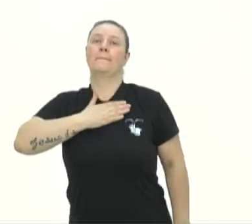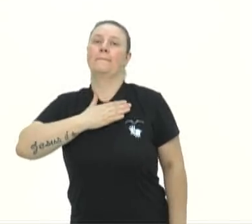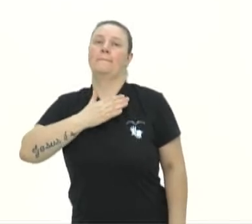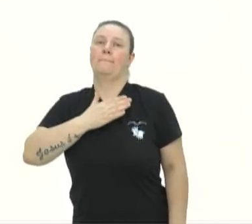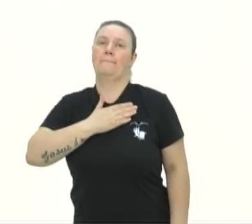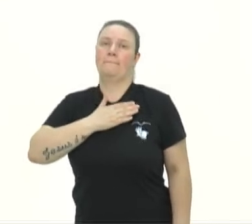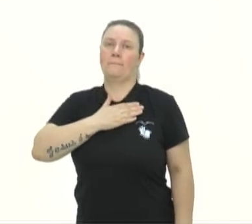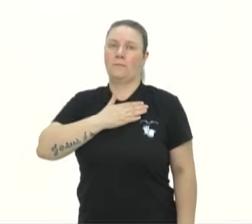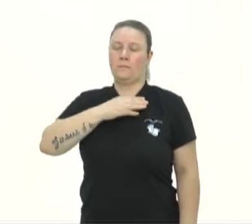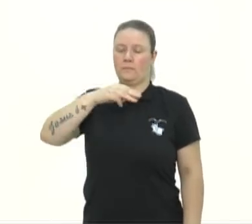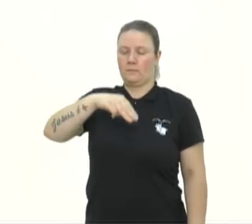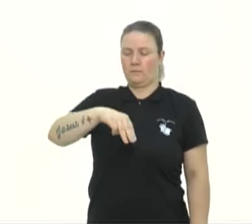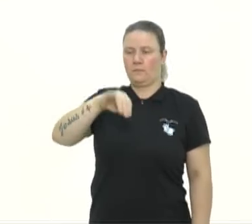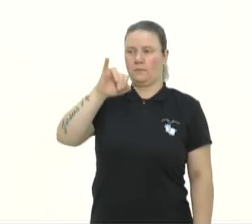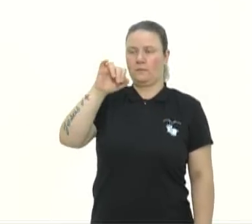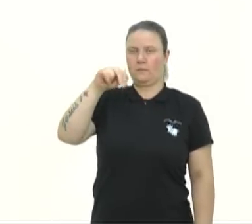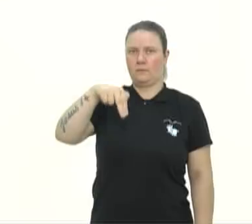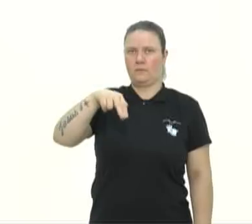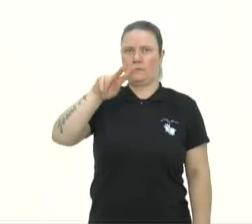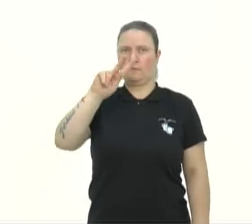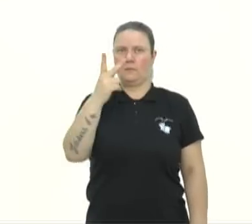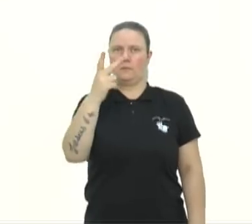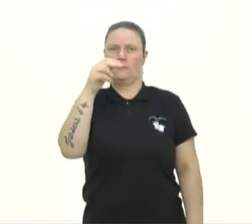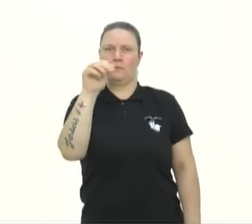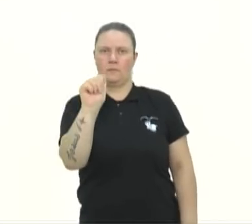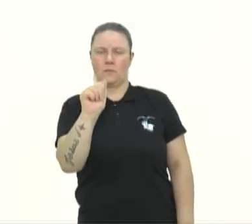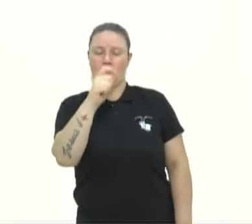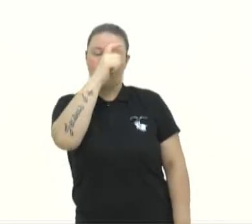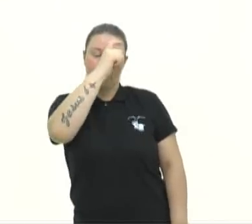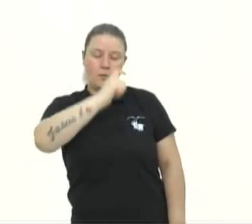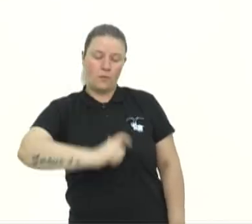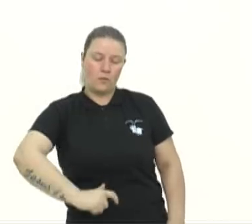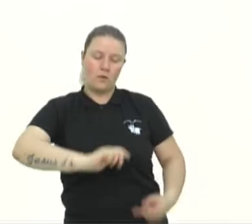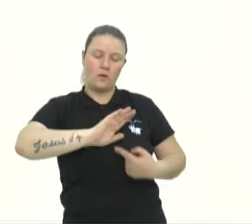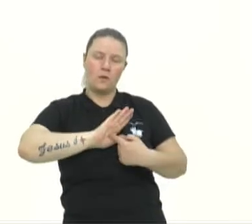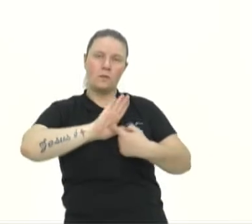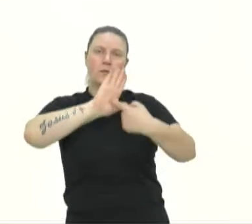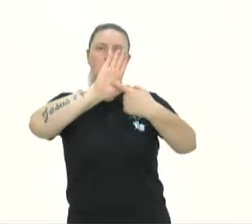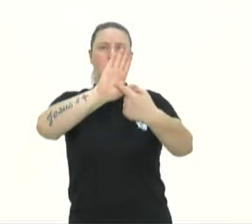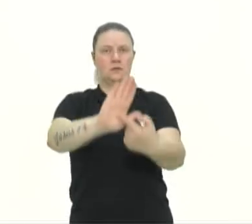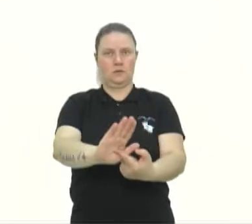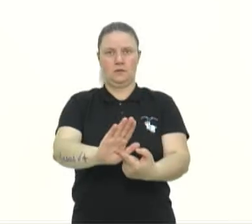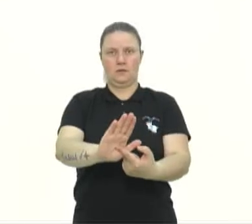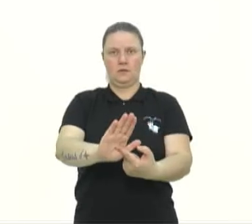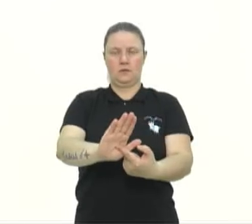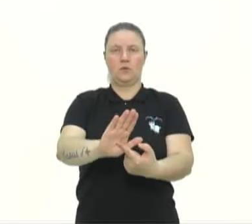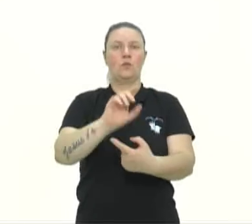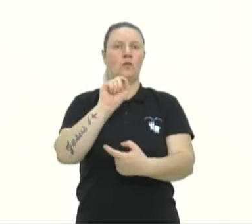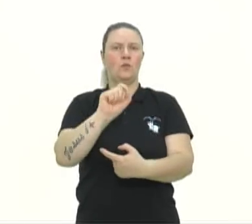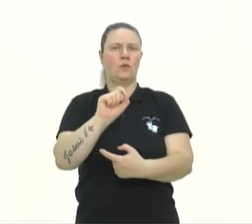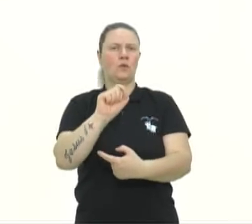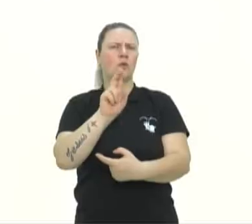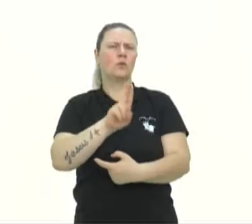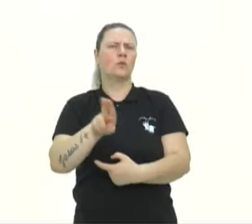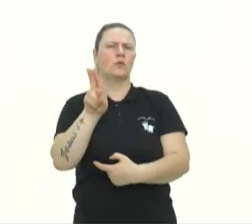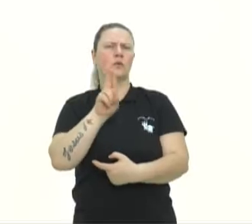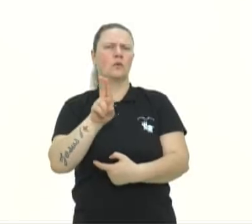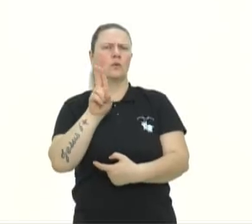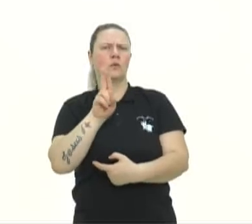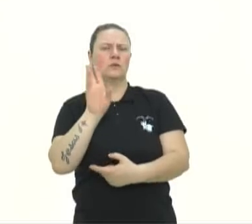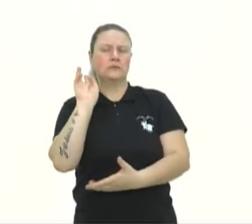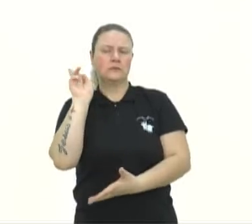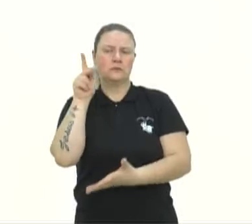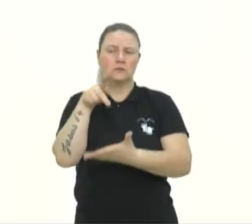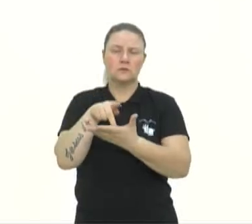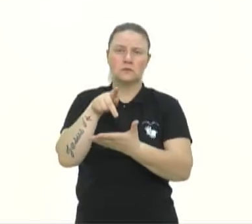pois está se apresentando como o contador do causo e utiliza essa expressão para dar uma ideia de